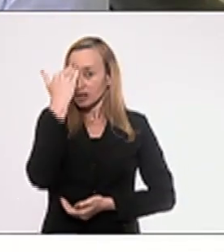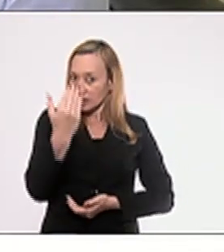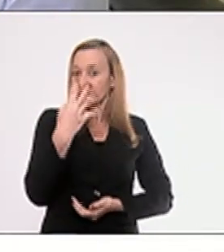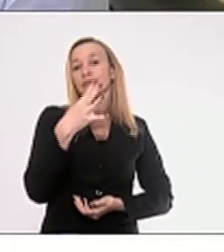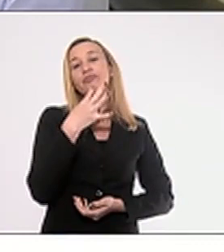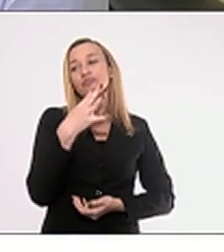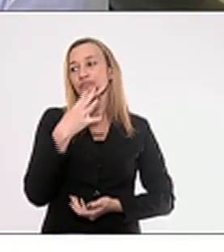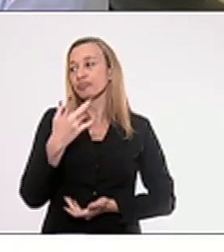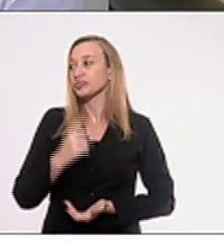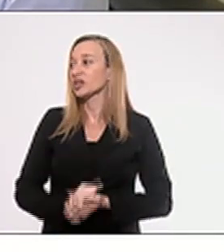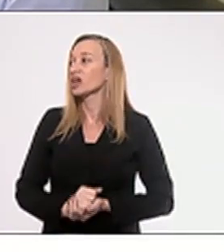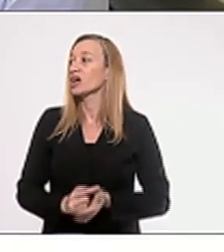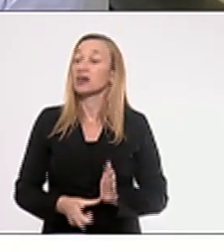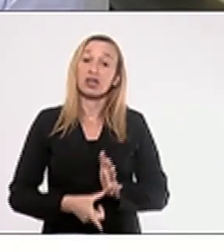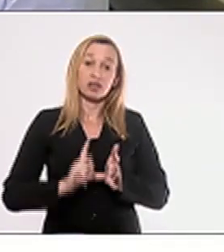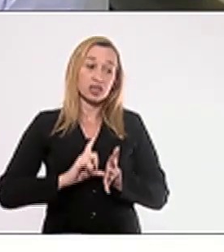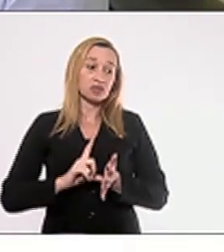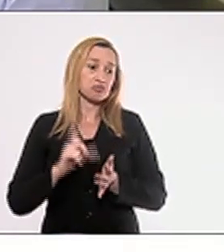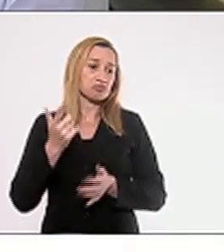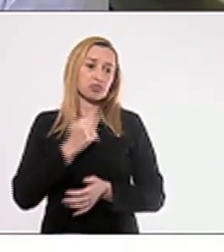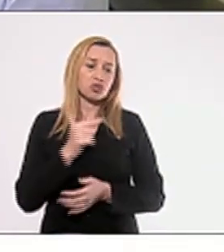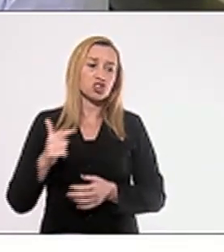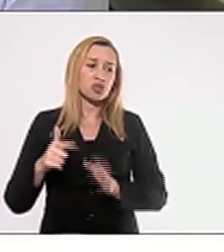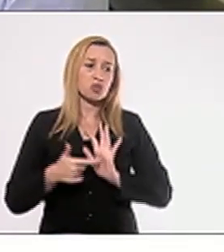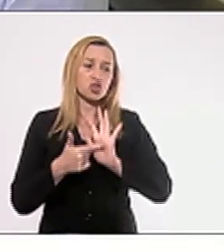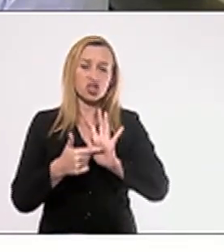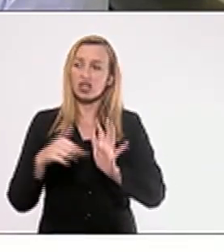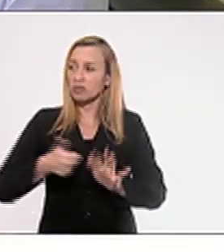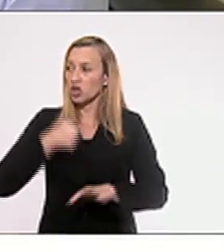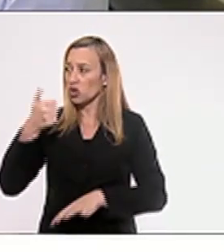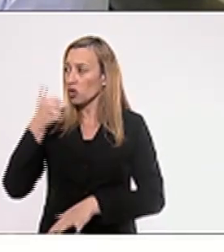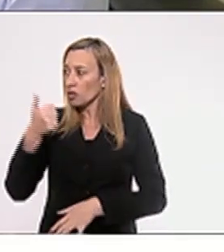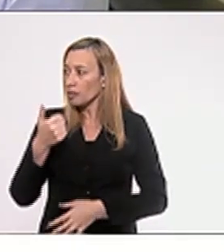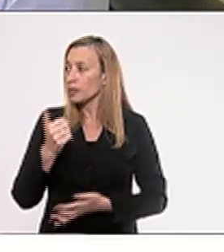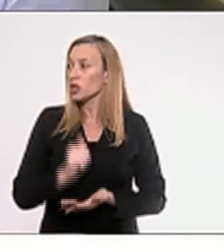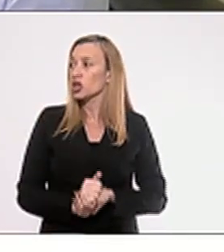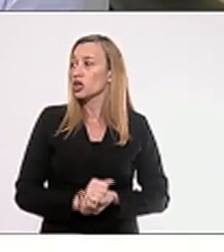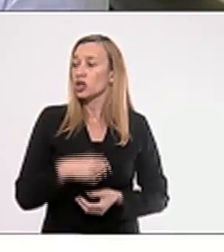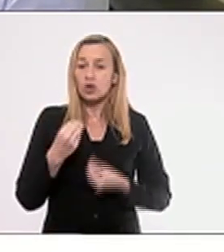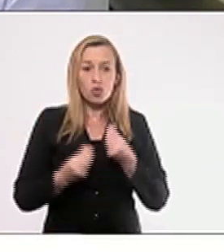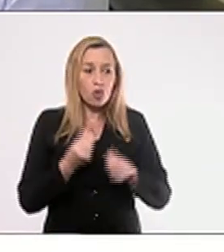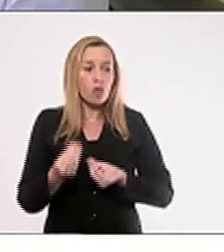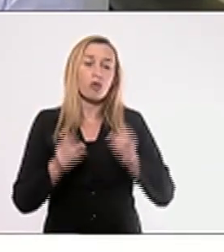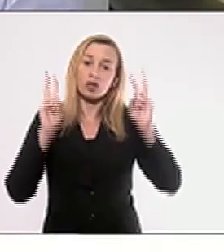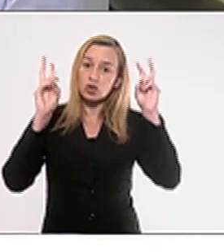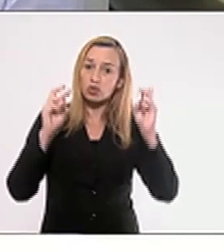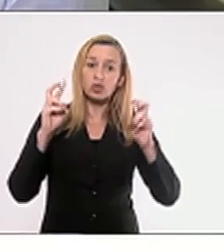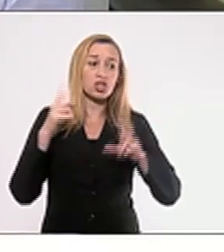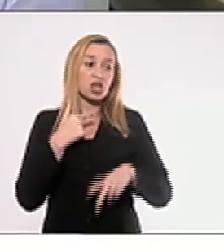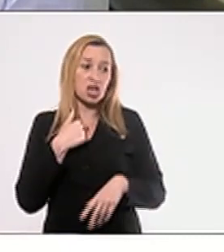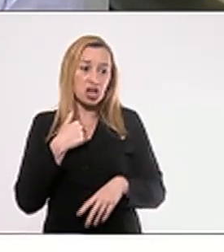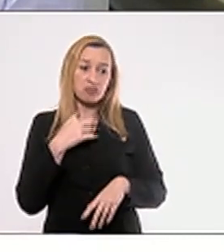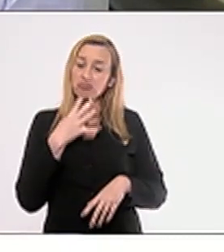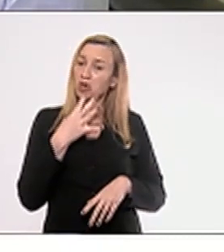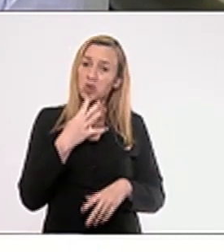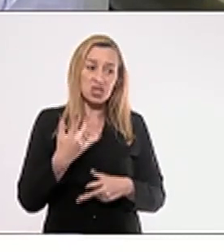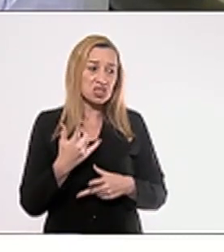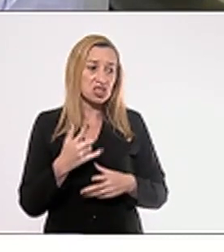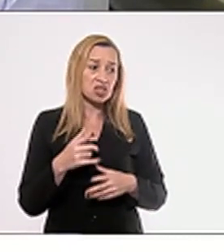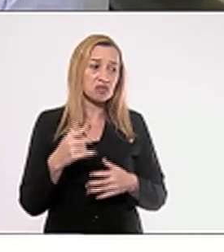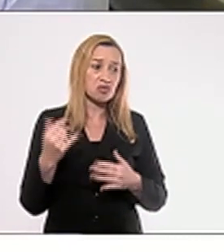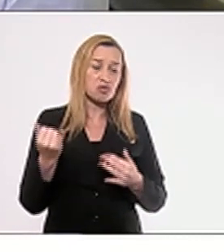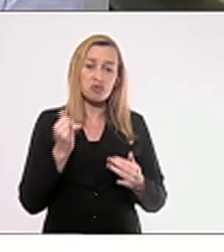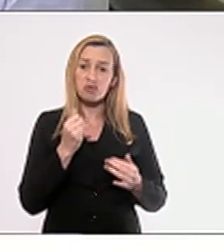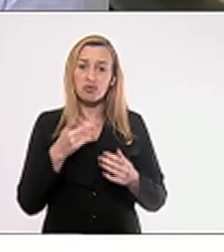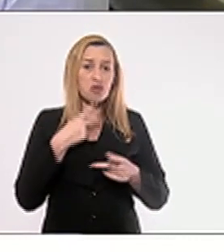esclarecimento, porque anteriormente não tinha ficado claro assim para mim. E como é um caso que eu não tive acesso, eu não tenho como prestar informação